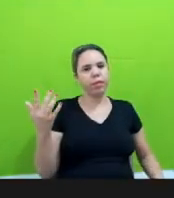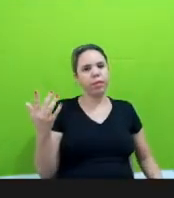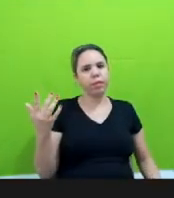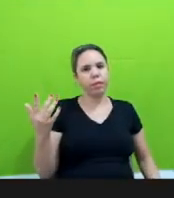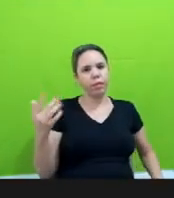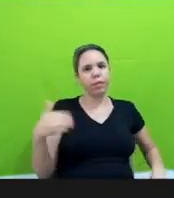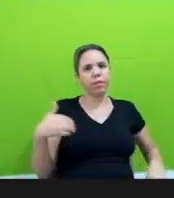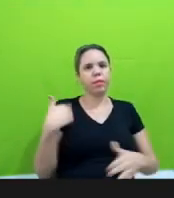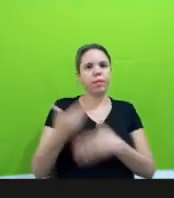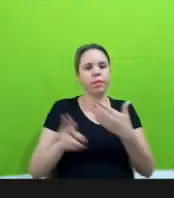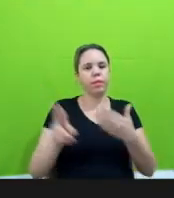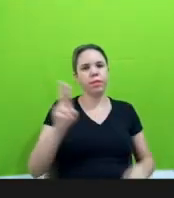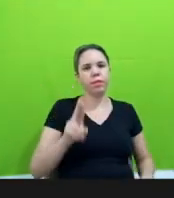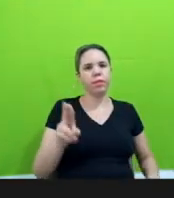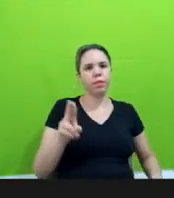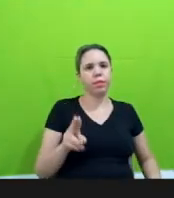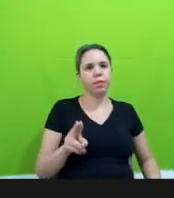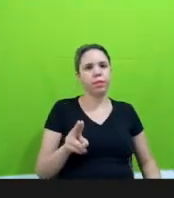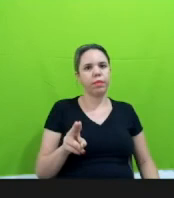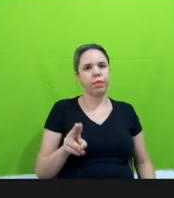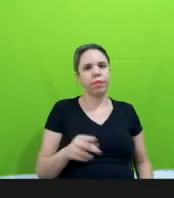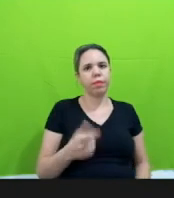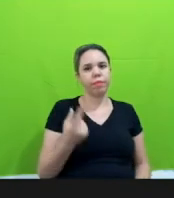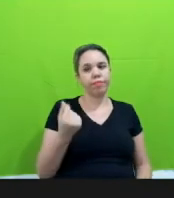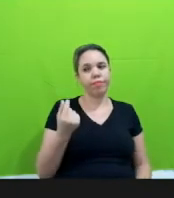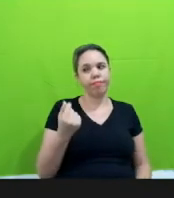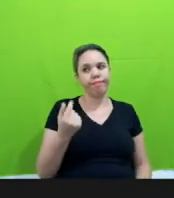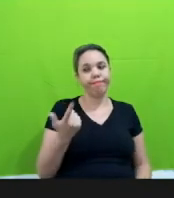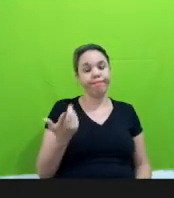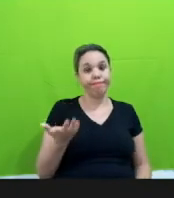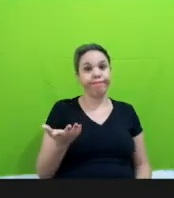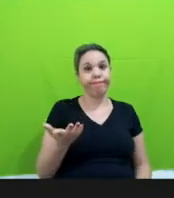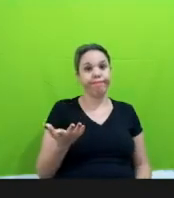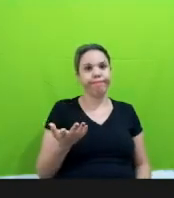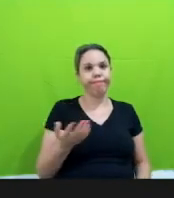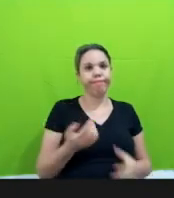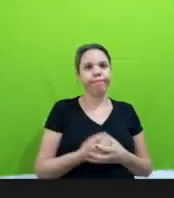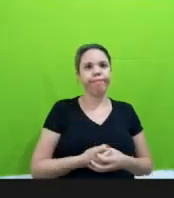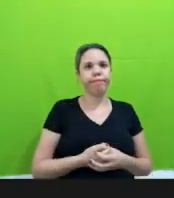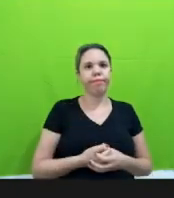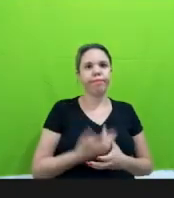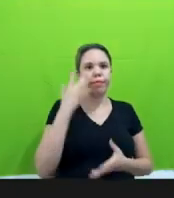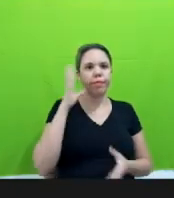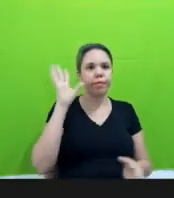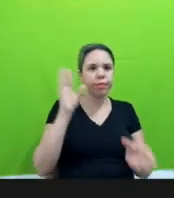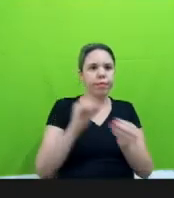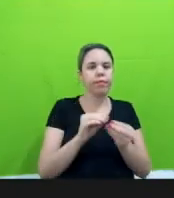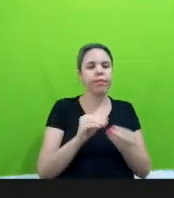sendo utilizado o no nosso dinheiro, né? Mas acho que é isso.